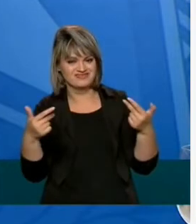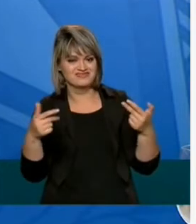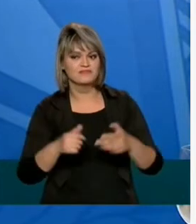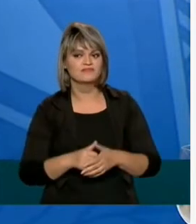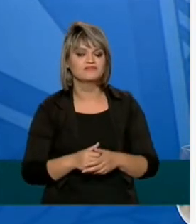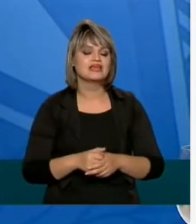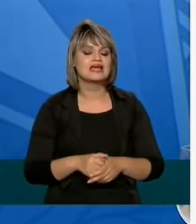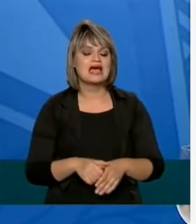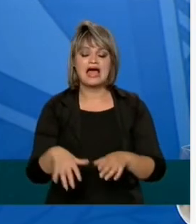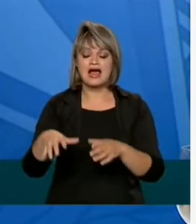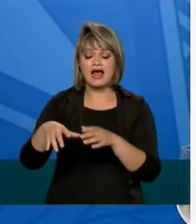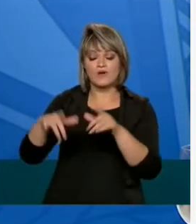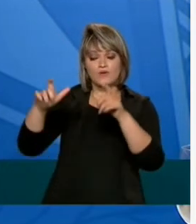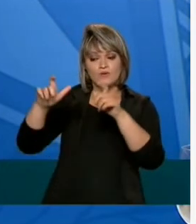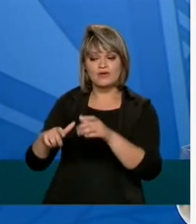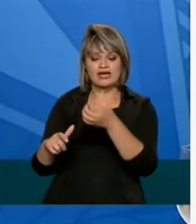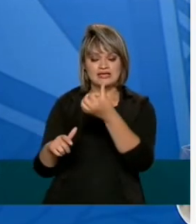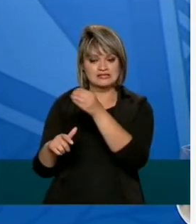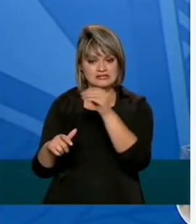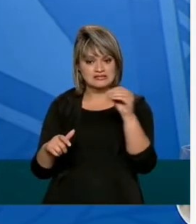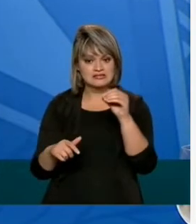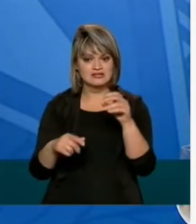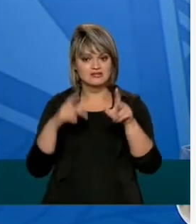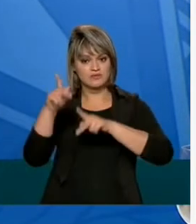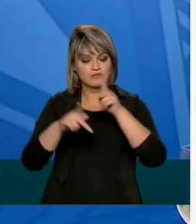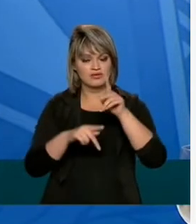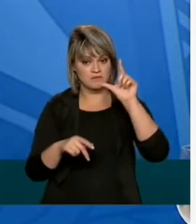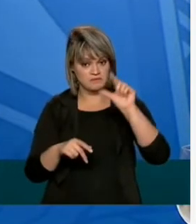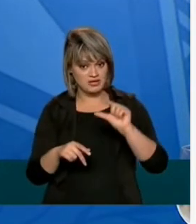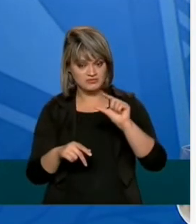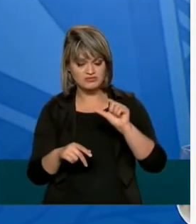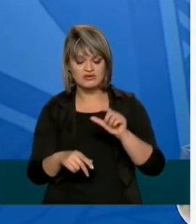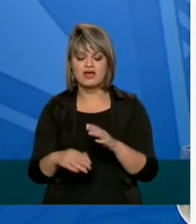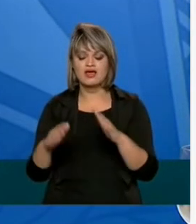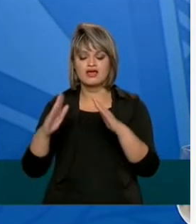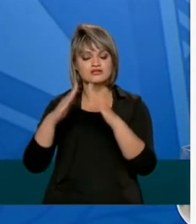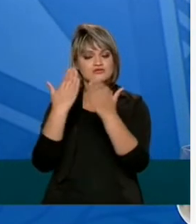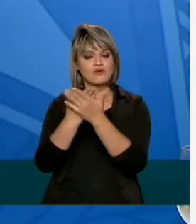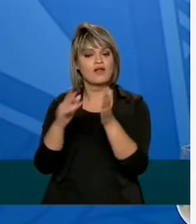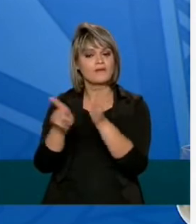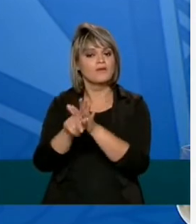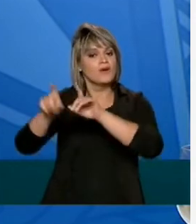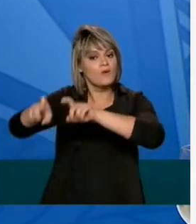de 600 habitantes, nós receberemos para as escolas rurais